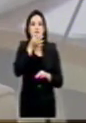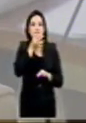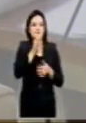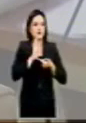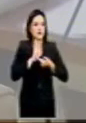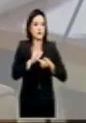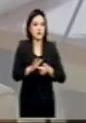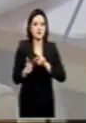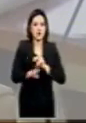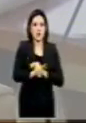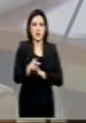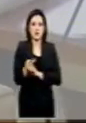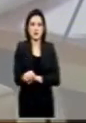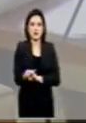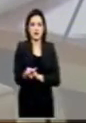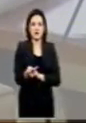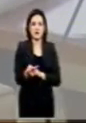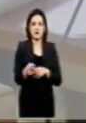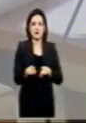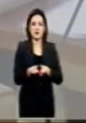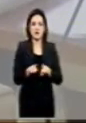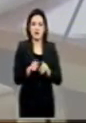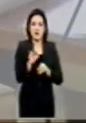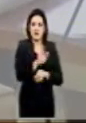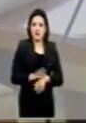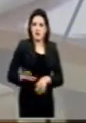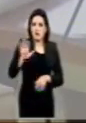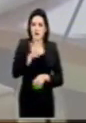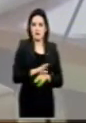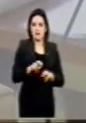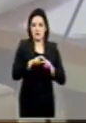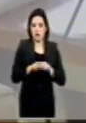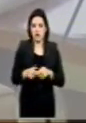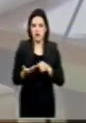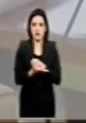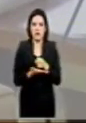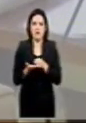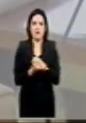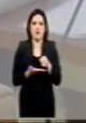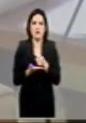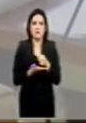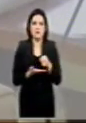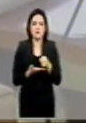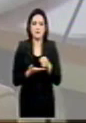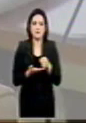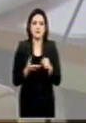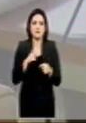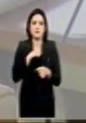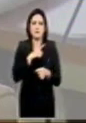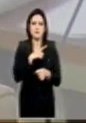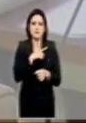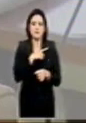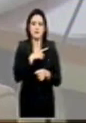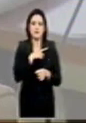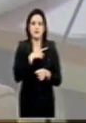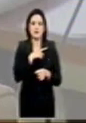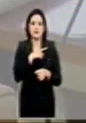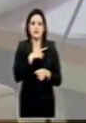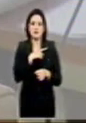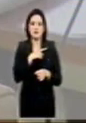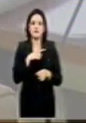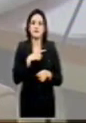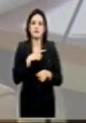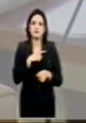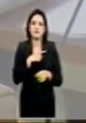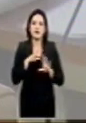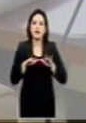às diligências em geral. Plausível, portanto, ao menos em tese, e em sede embrionária cogitar-se